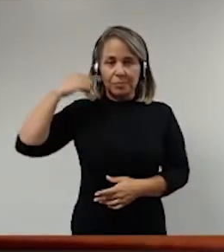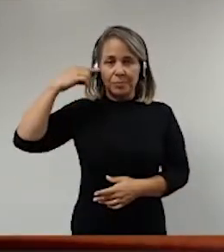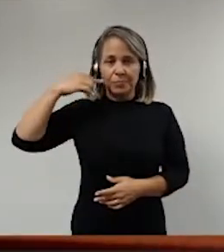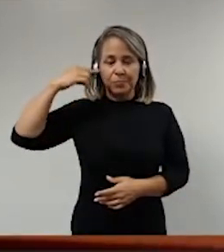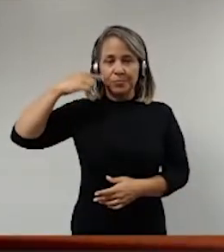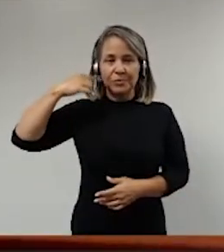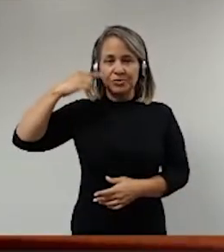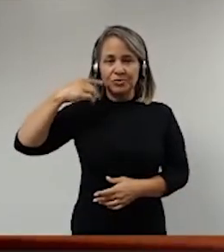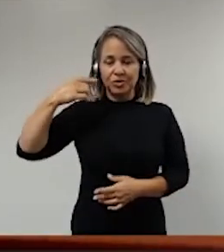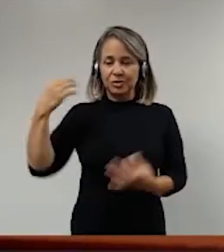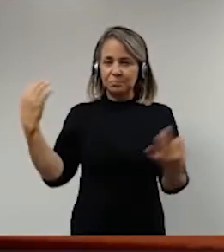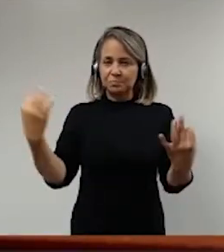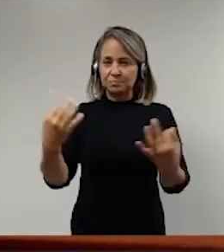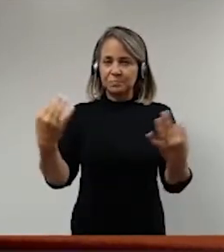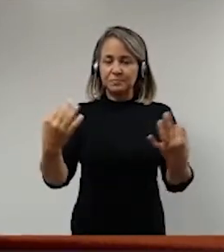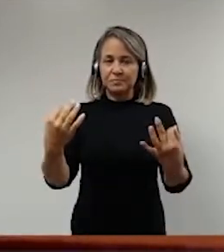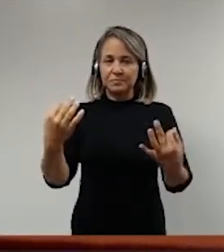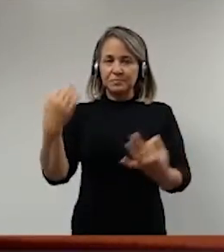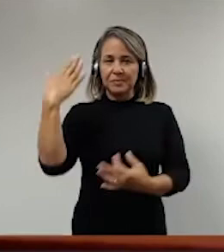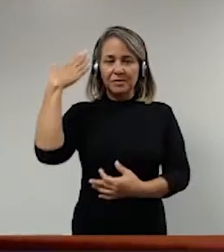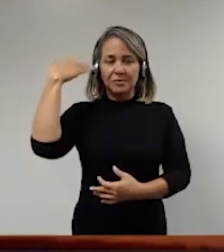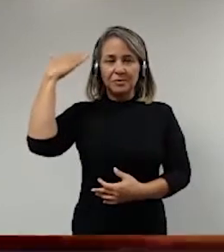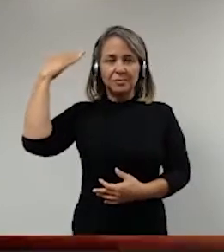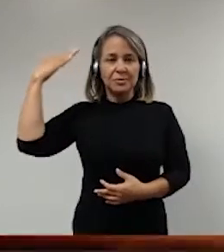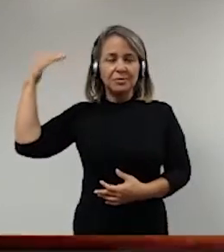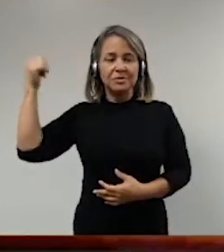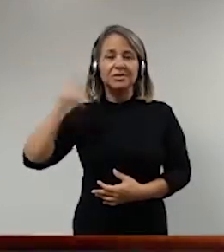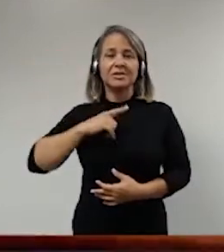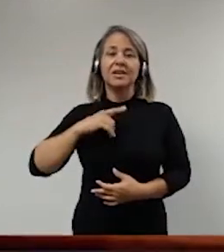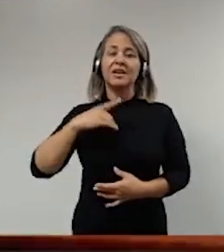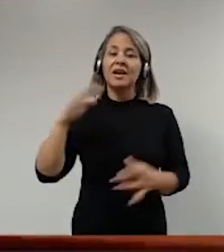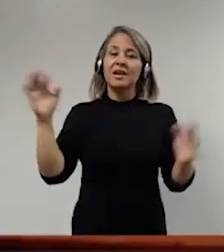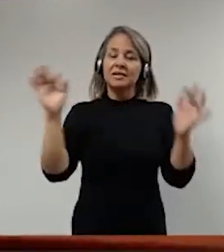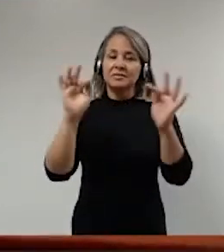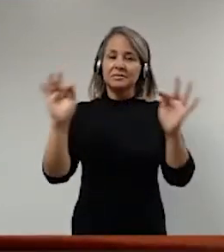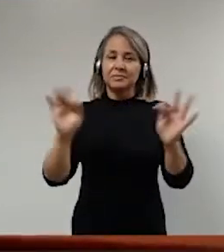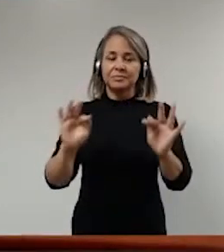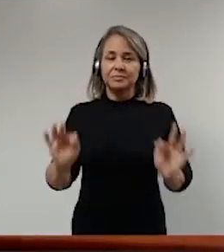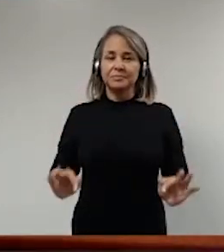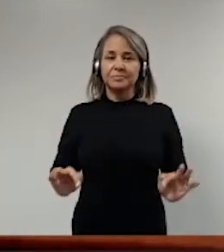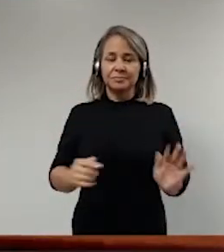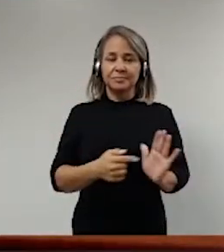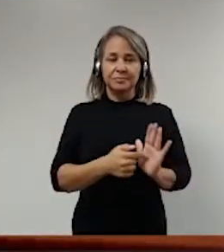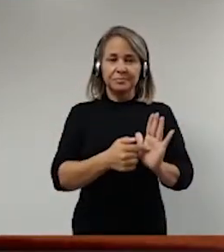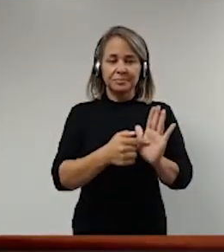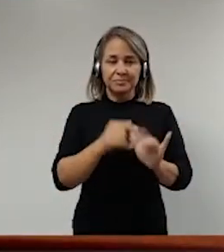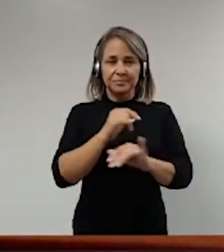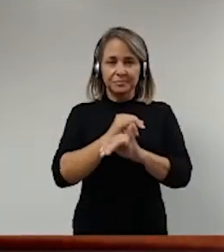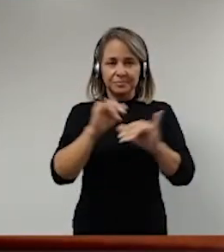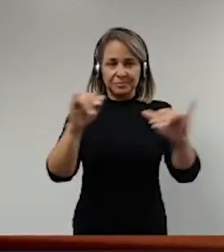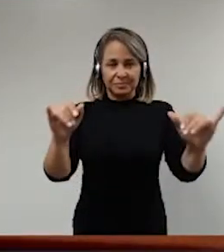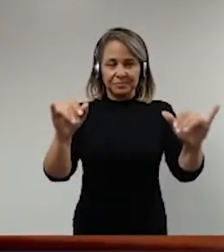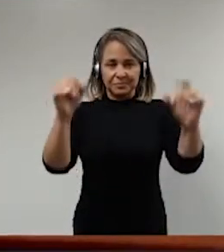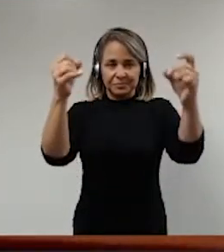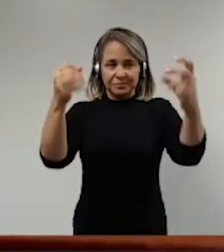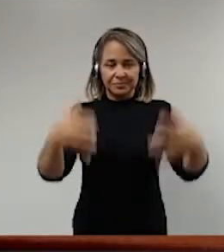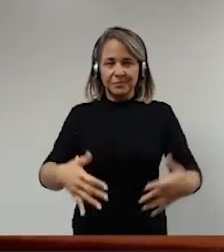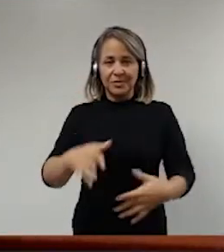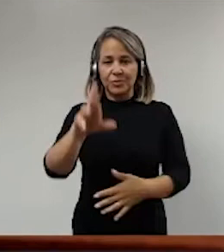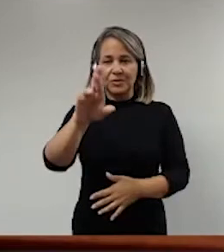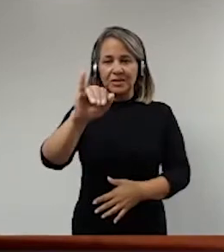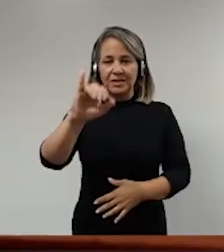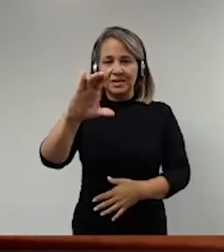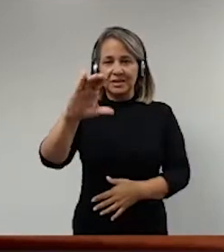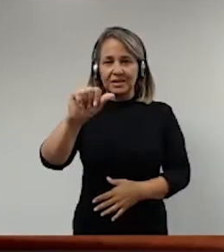advogado prestigiado, e, enfim, vou ter a felicidade aqui de passar as informações do Ricardo